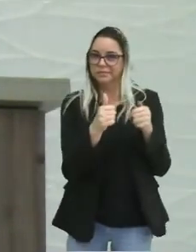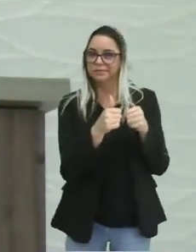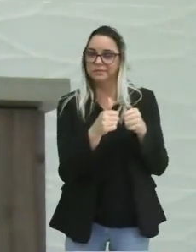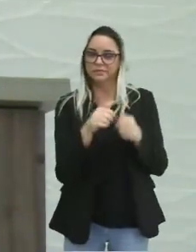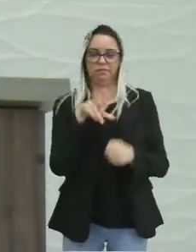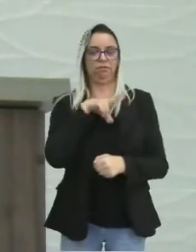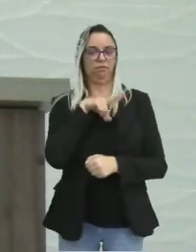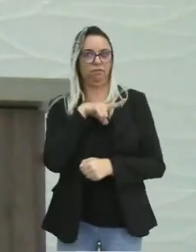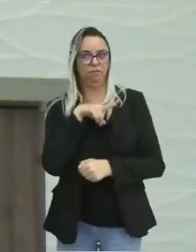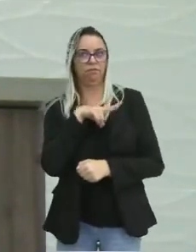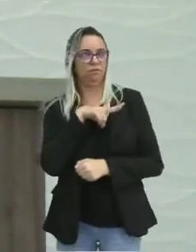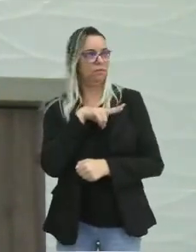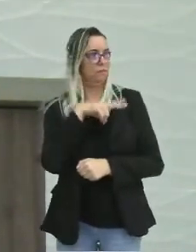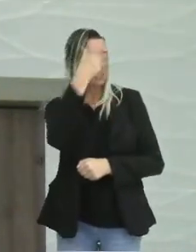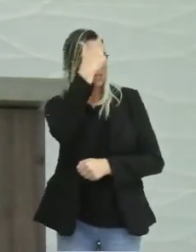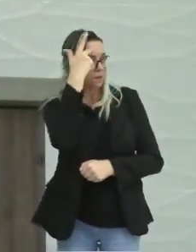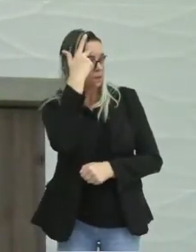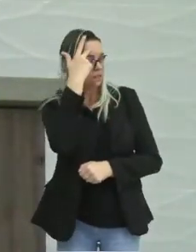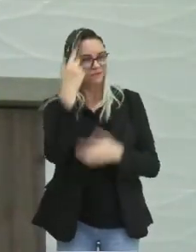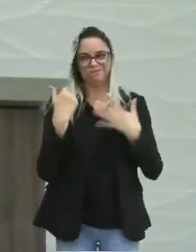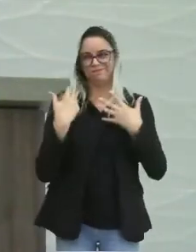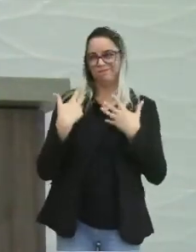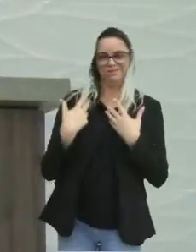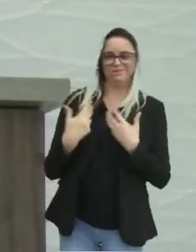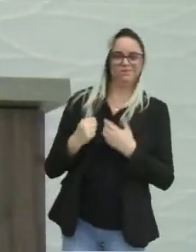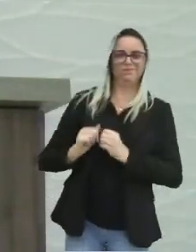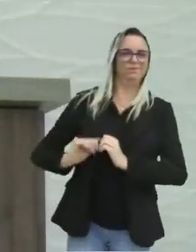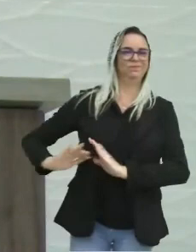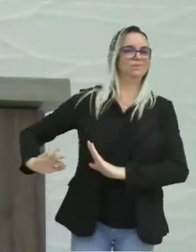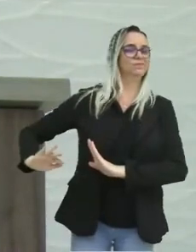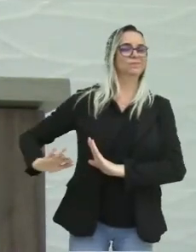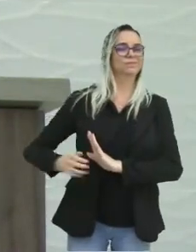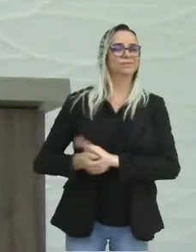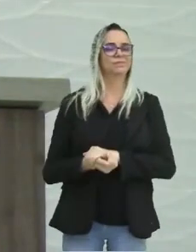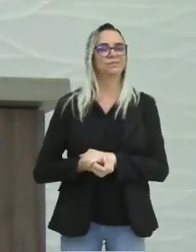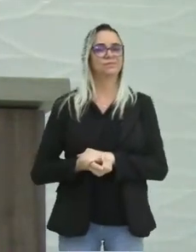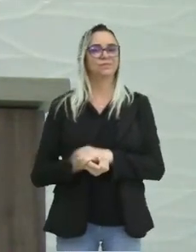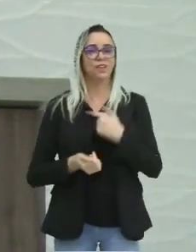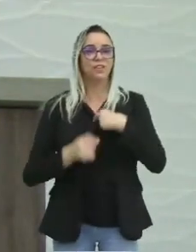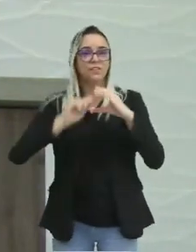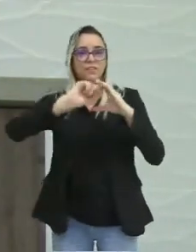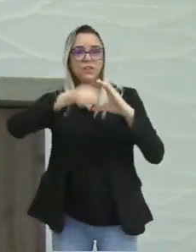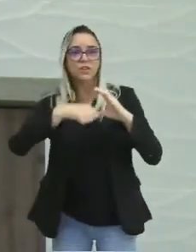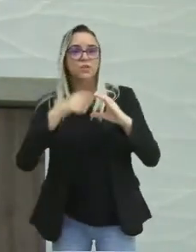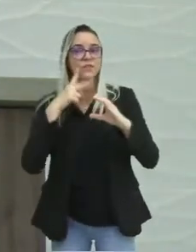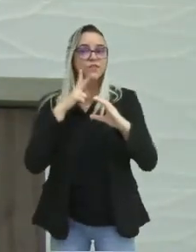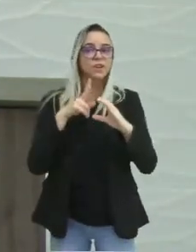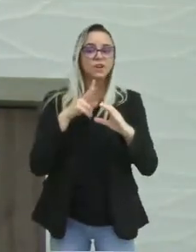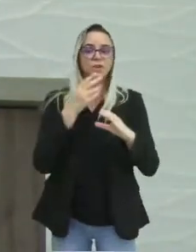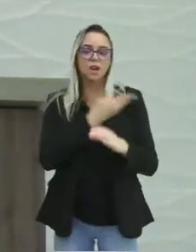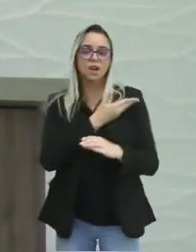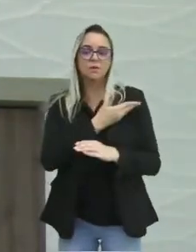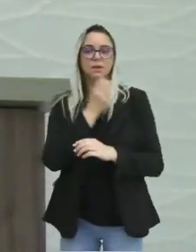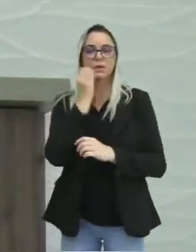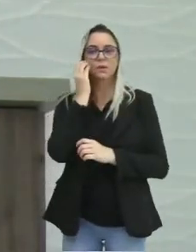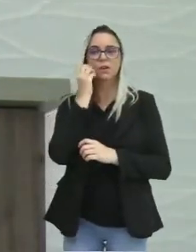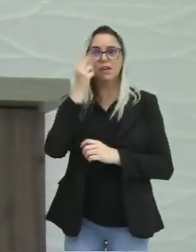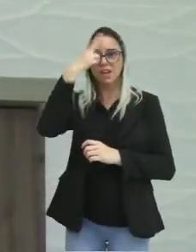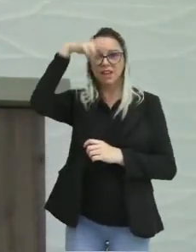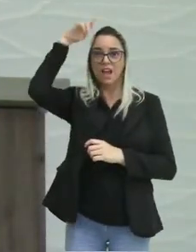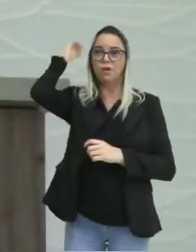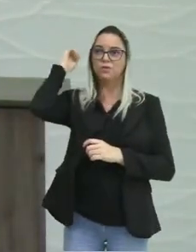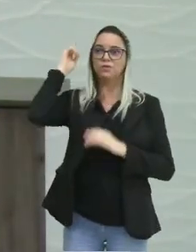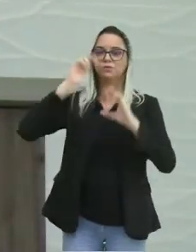privado, as pessoas não atendem muito a gente. Eu vi um vídeo do vereador, do colega vereador Rinaldo, na